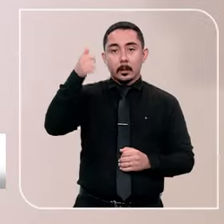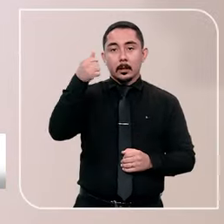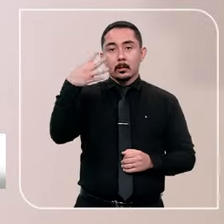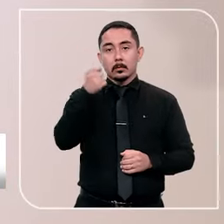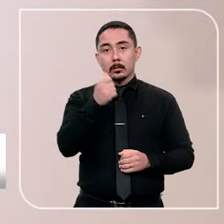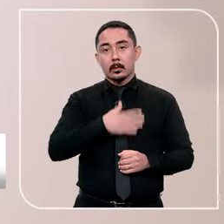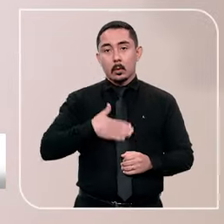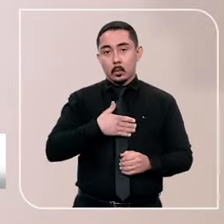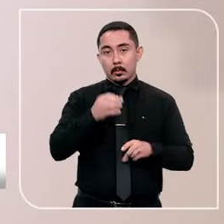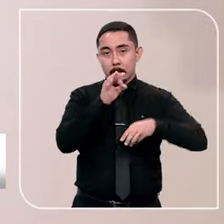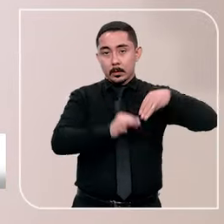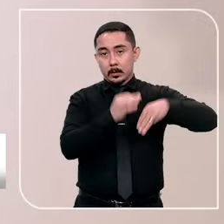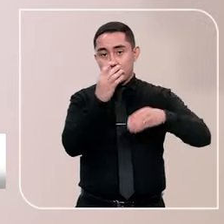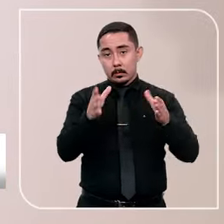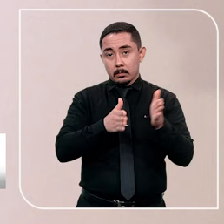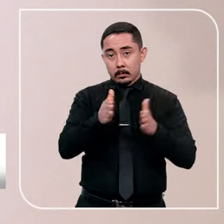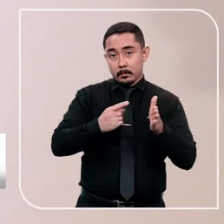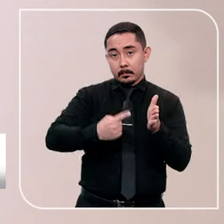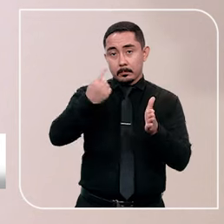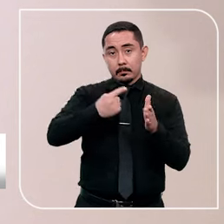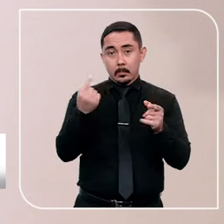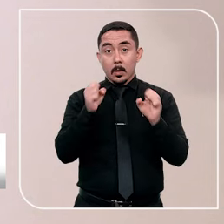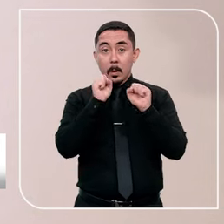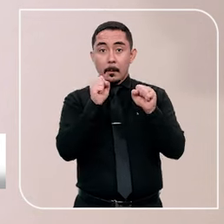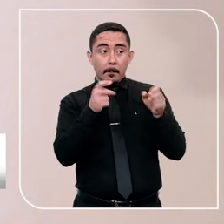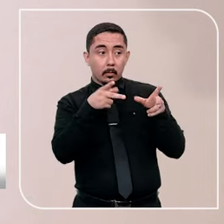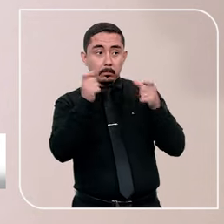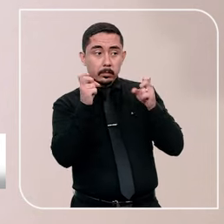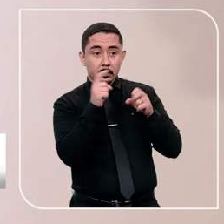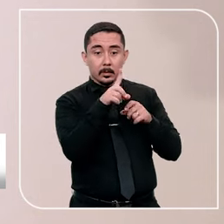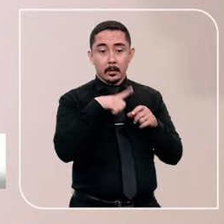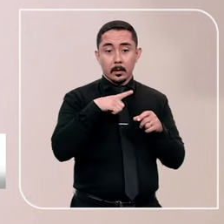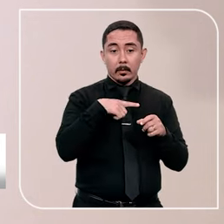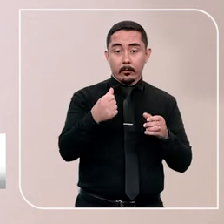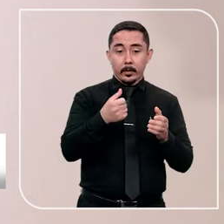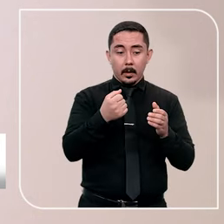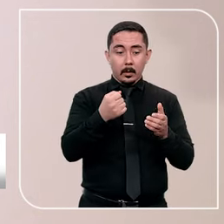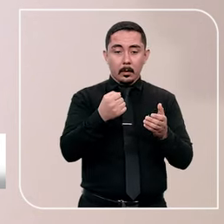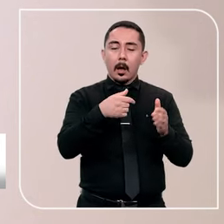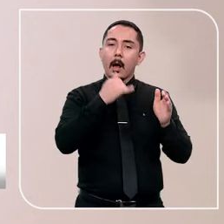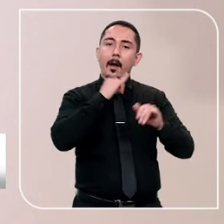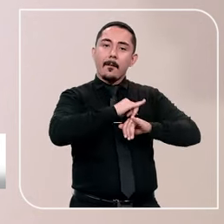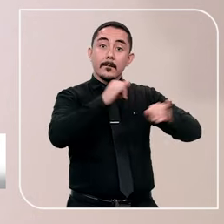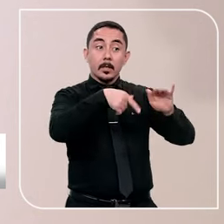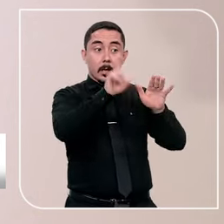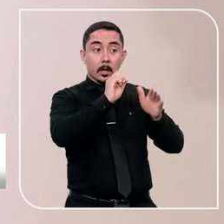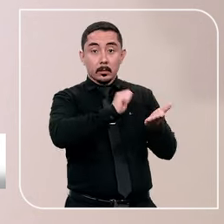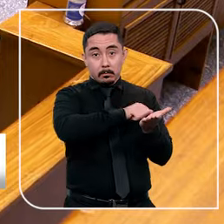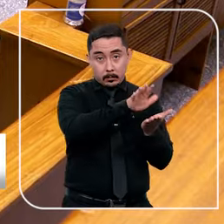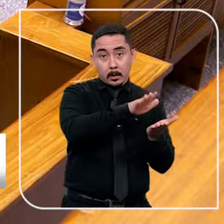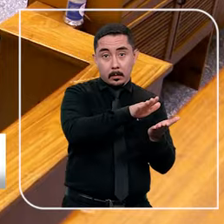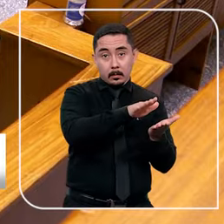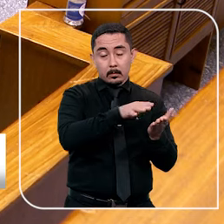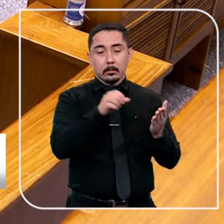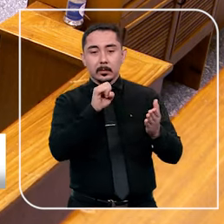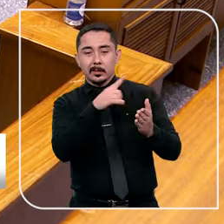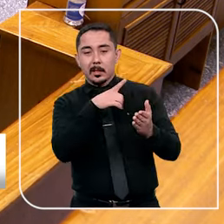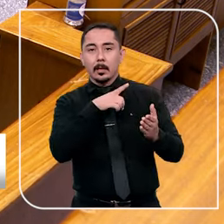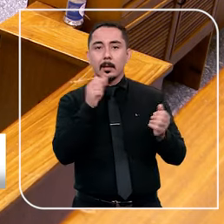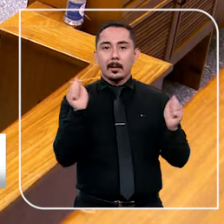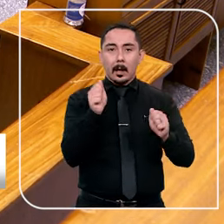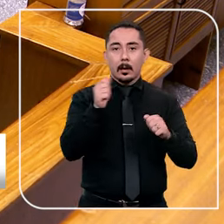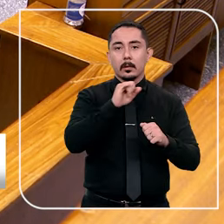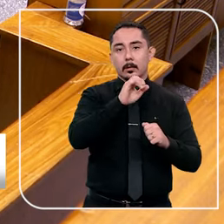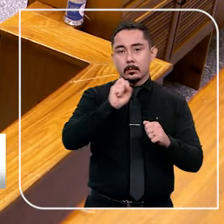14 de agosto os ministros da primeira sessão devem analisar a possibilidade de cmputo do aviso prévio indenizado como tempo de serviço